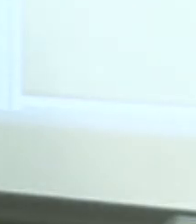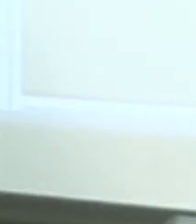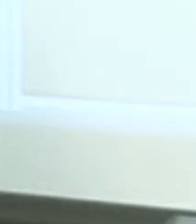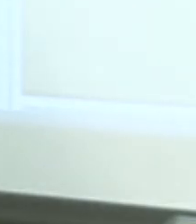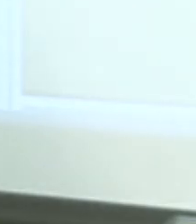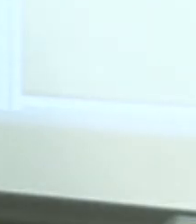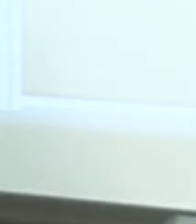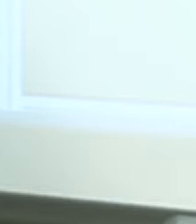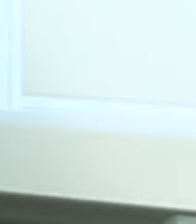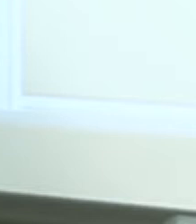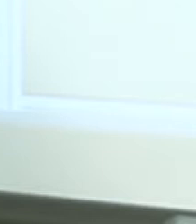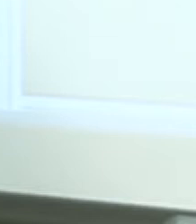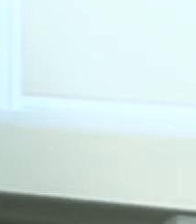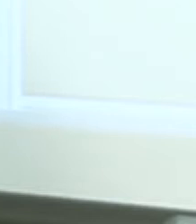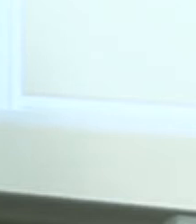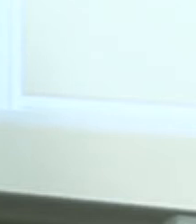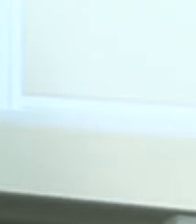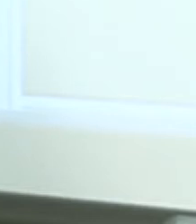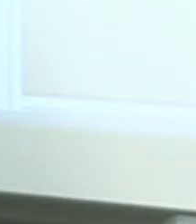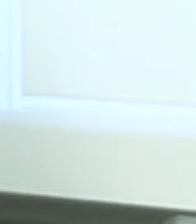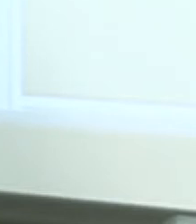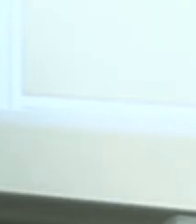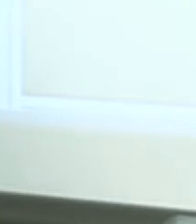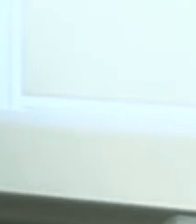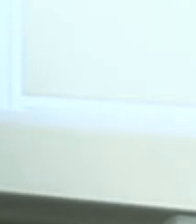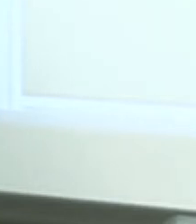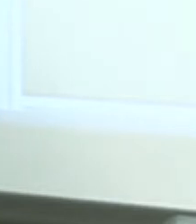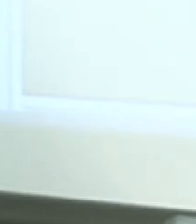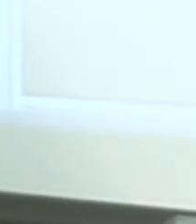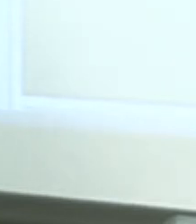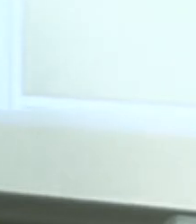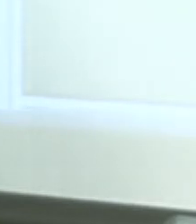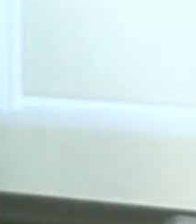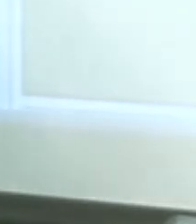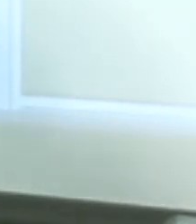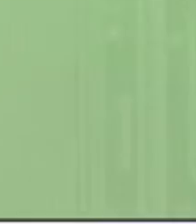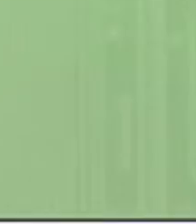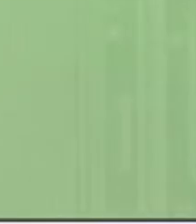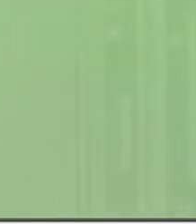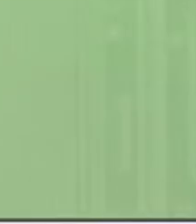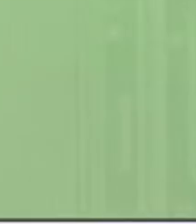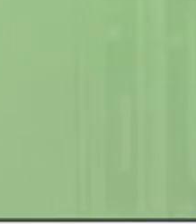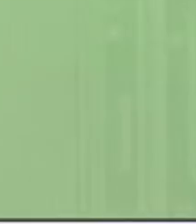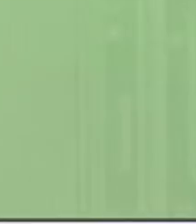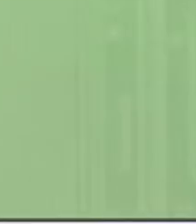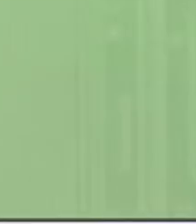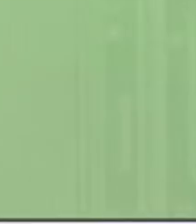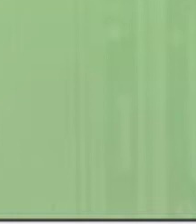das nossas teleaulas. E você também contribuiu. Olha só a pergunta que nós fazemos.